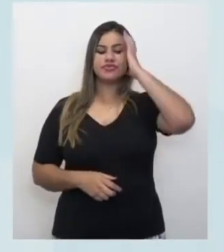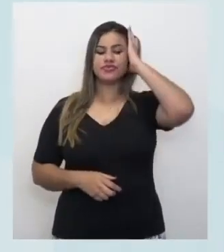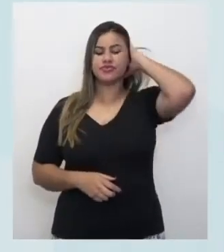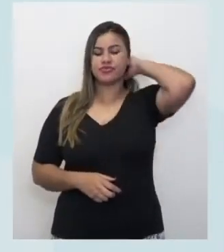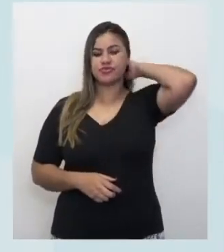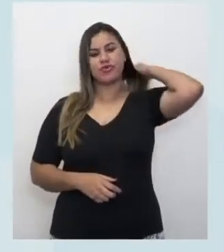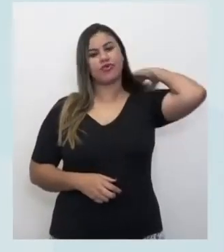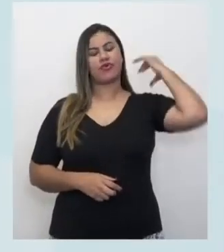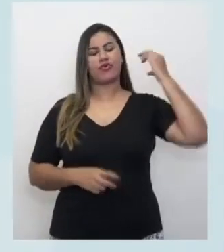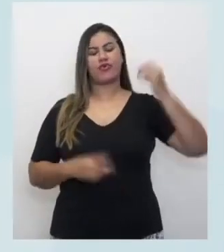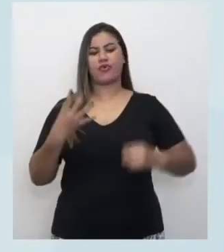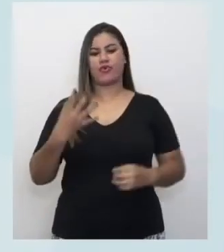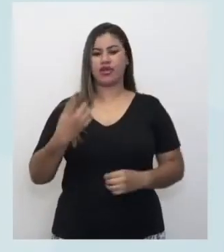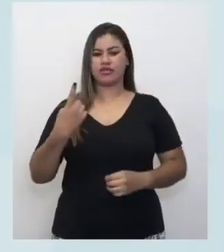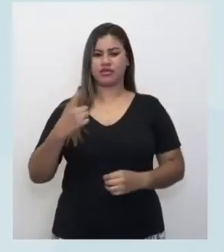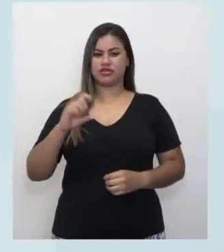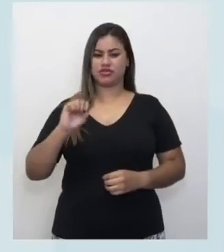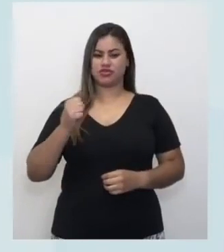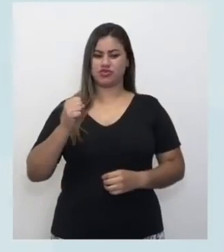418,